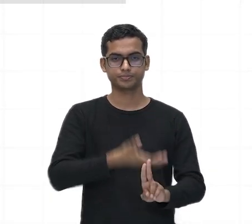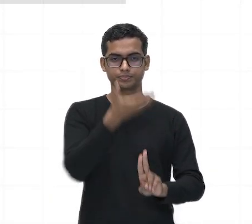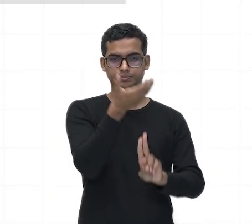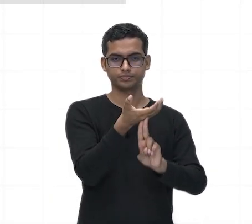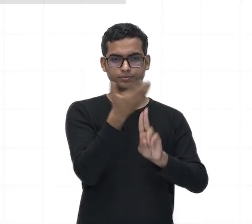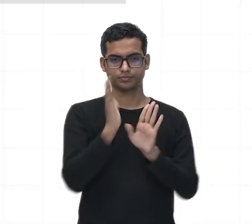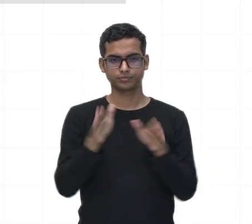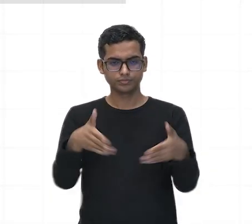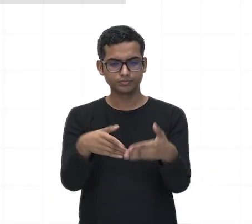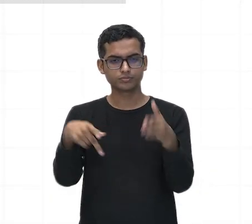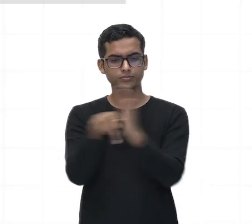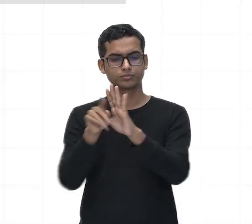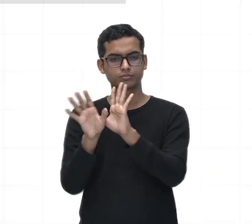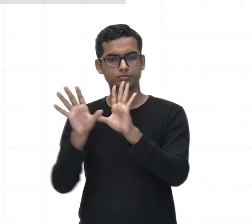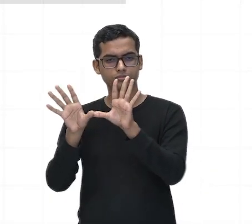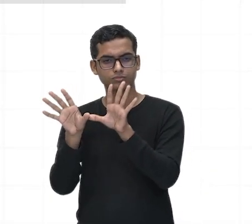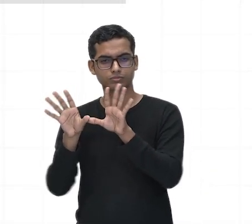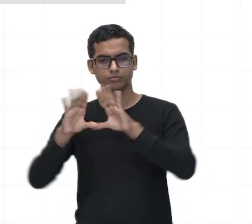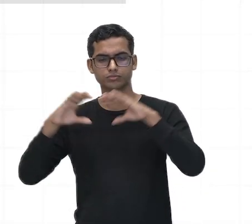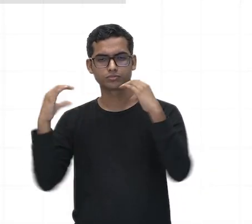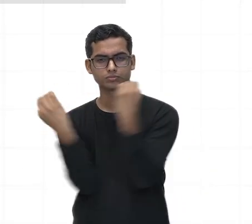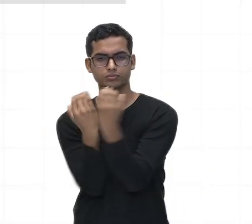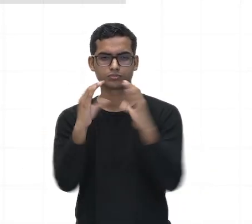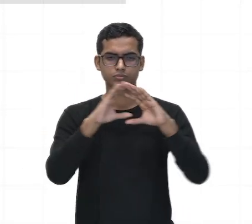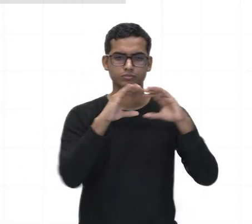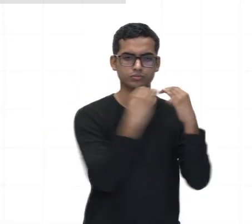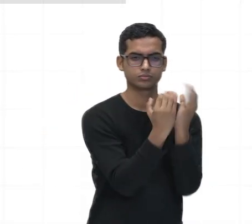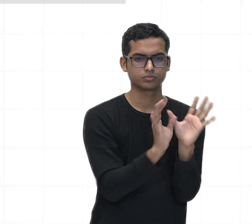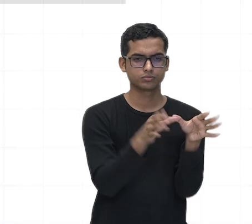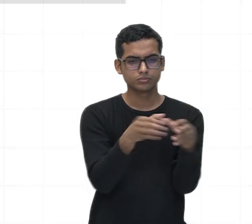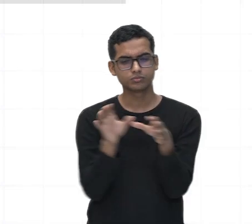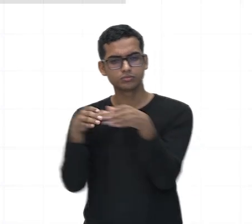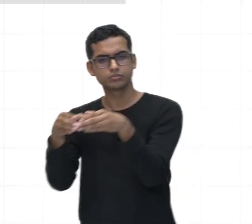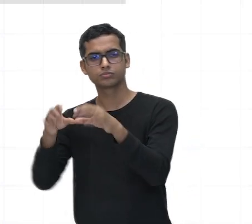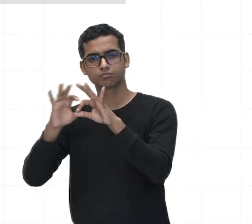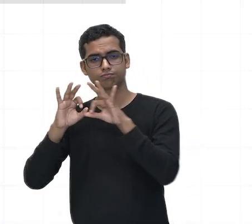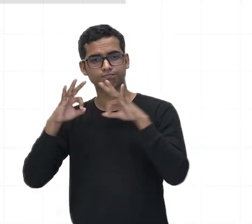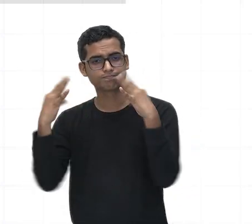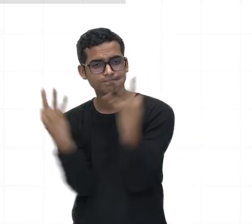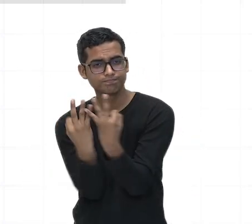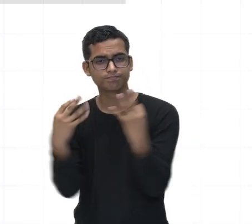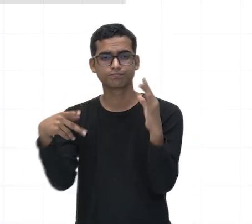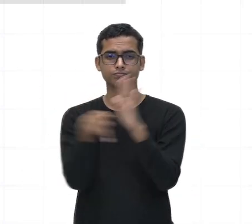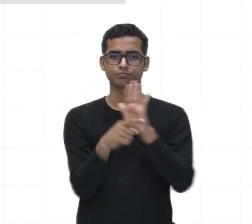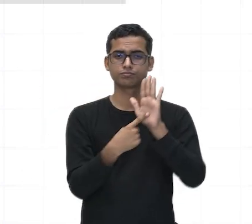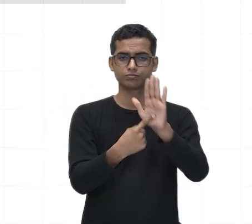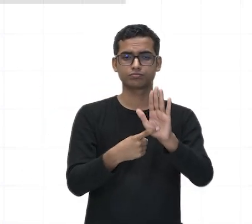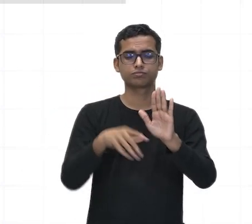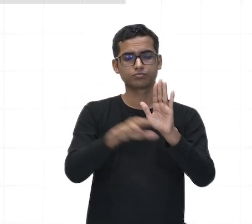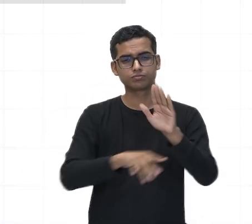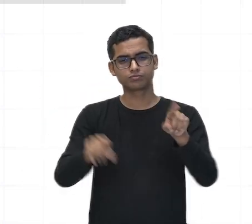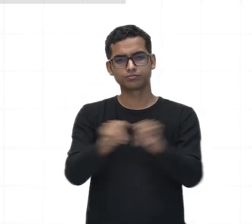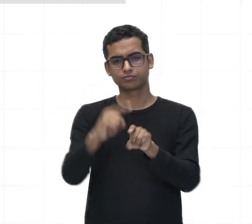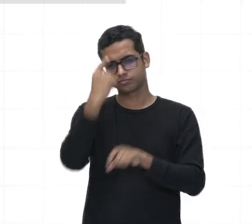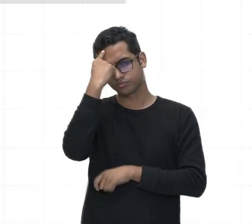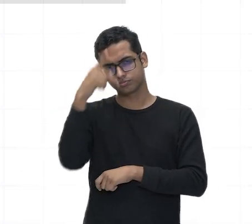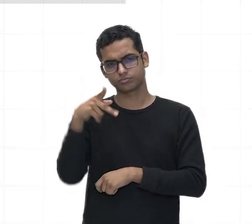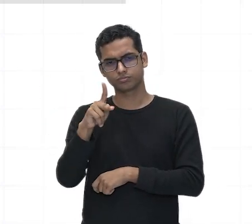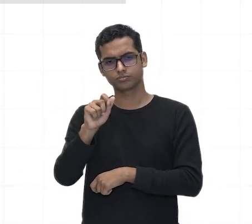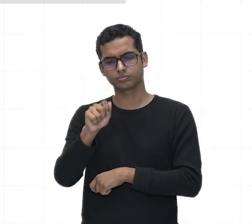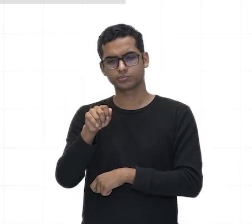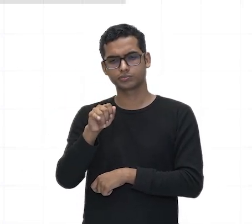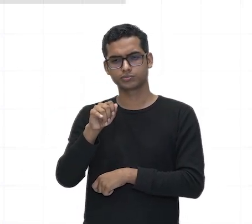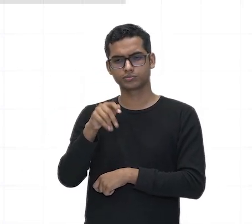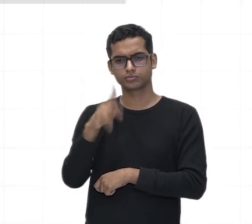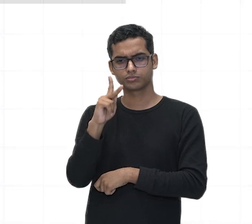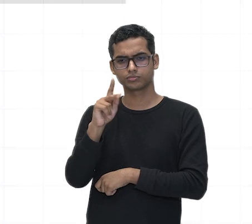muita ênfase aos clãs e à família. Daí a ideia dos kami familiares. Depois de